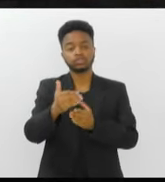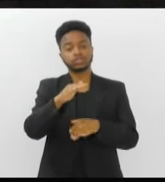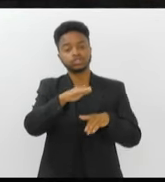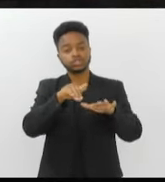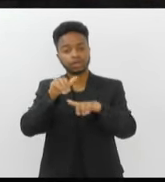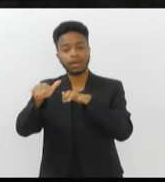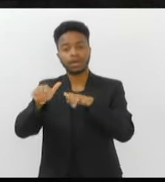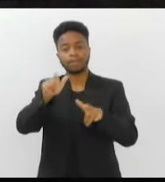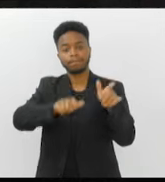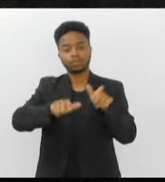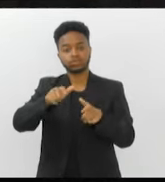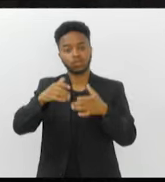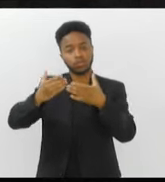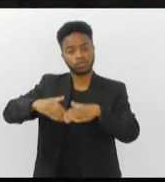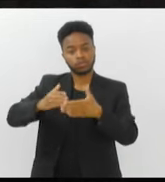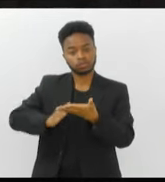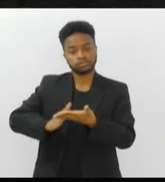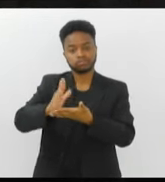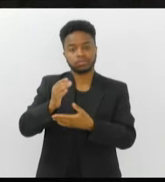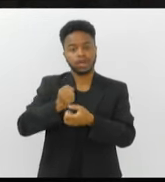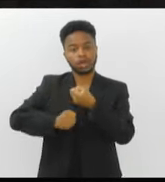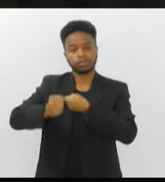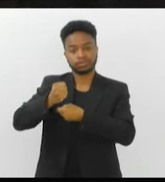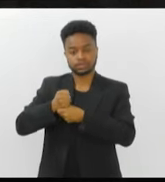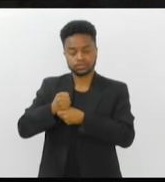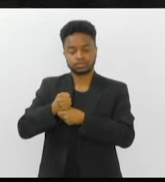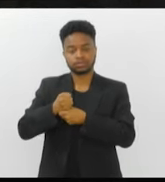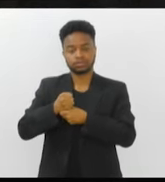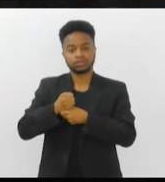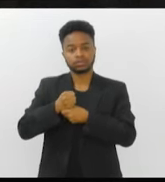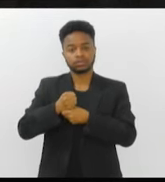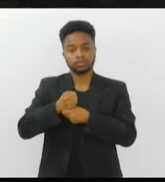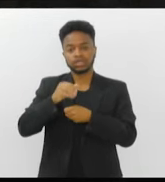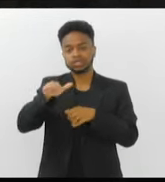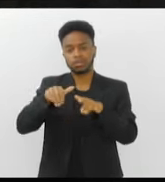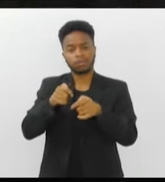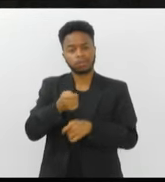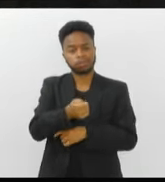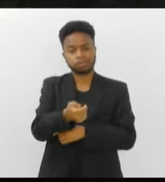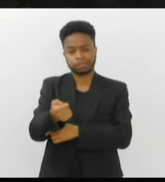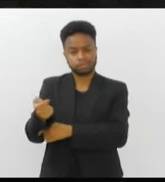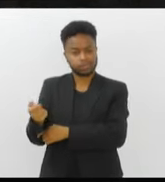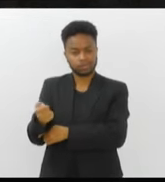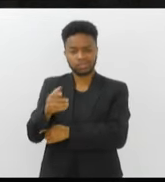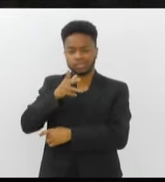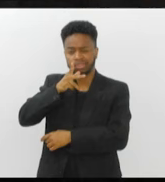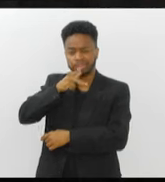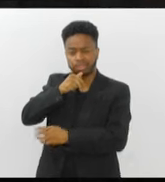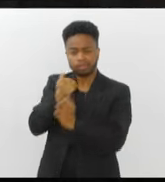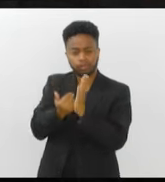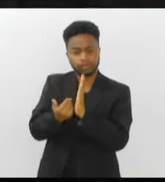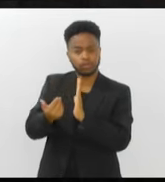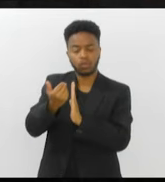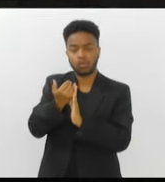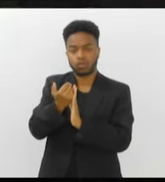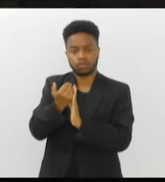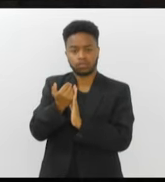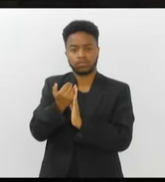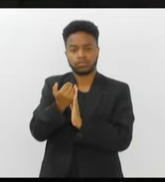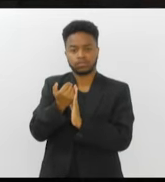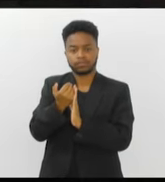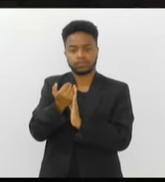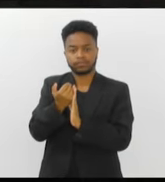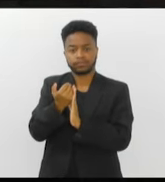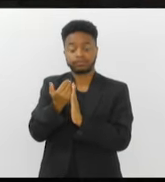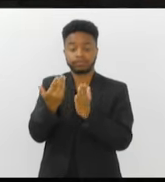concursados no ano passado. Convocou morosamente, tão devagar que o